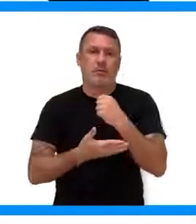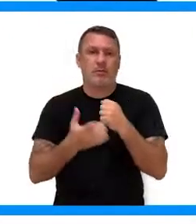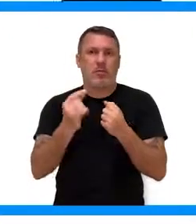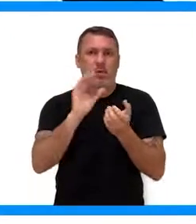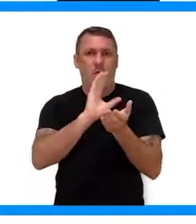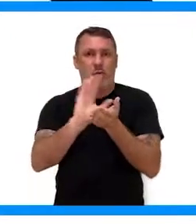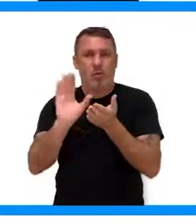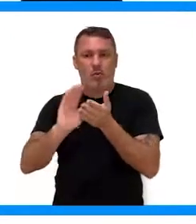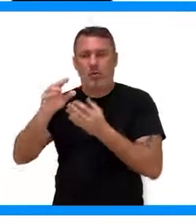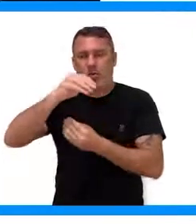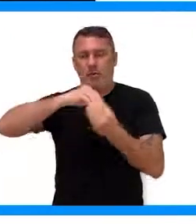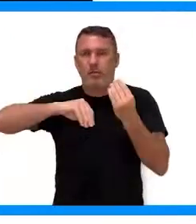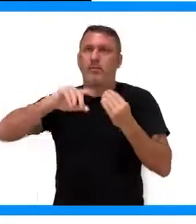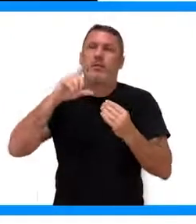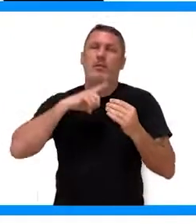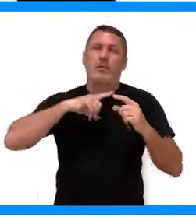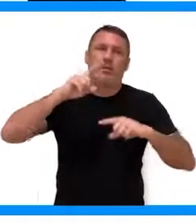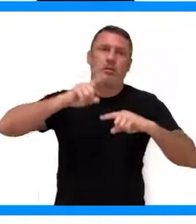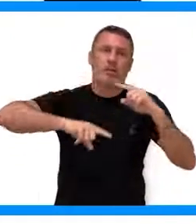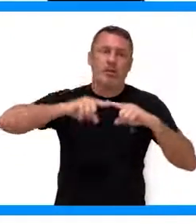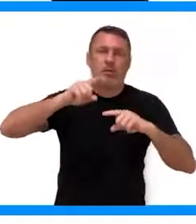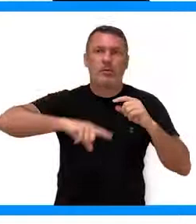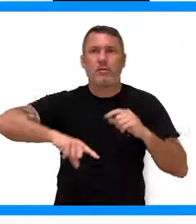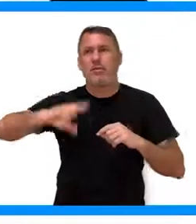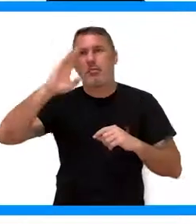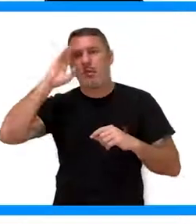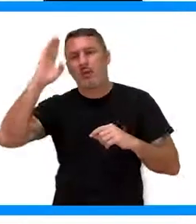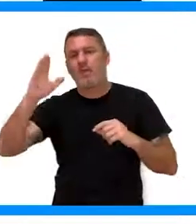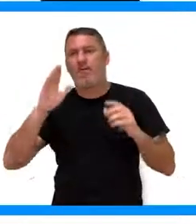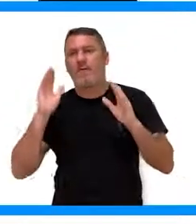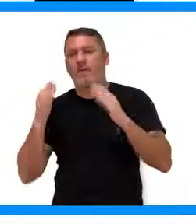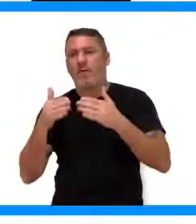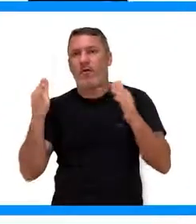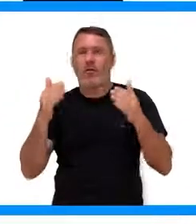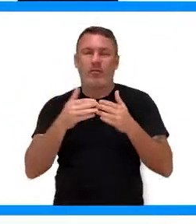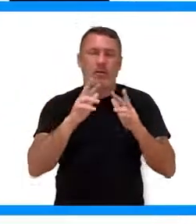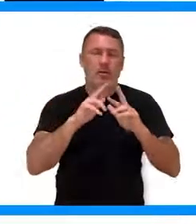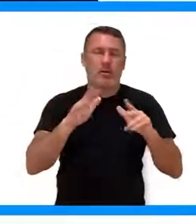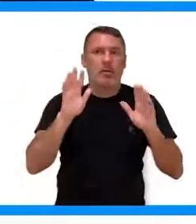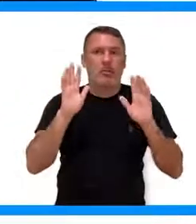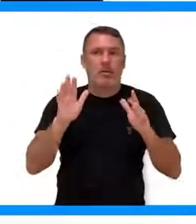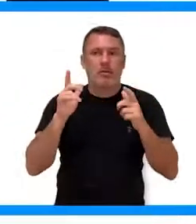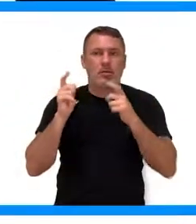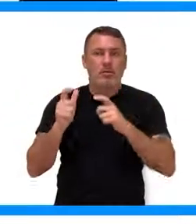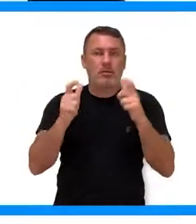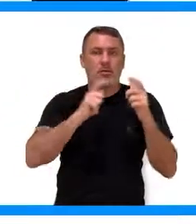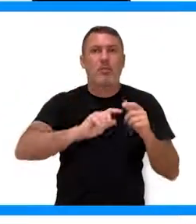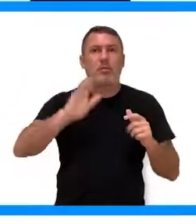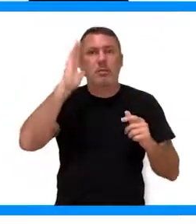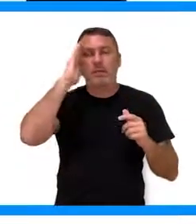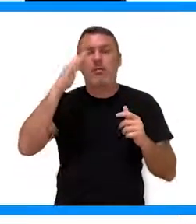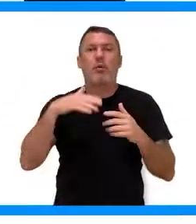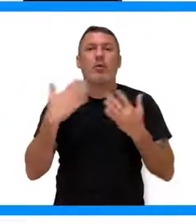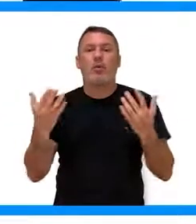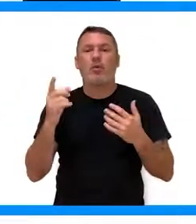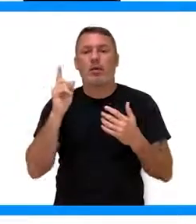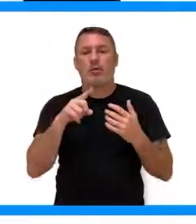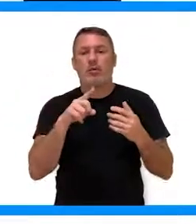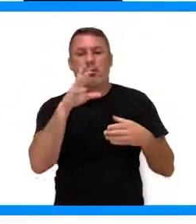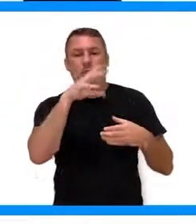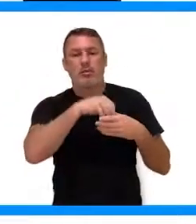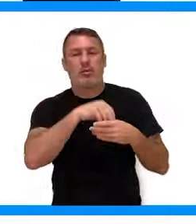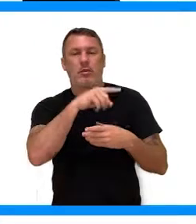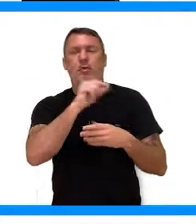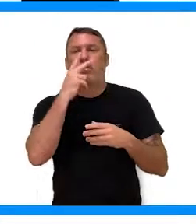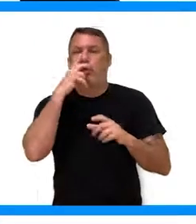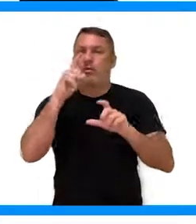com produtos, prioridades, focos distintos, mas o setor priorizado era